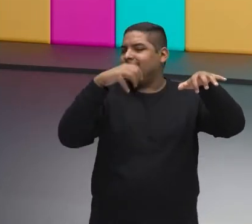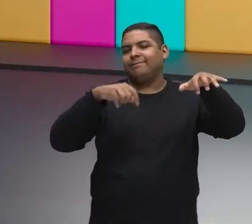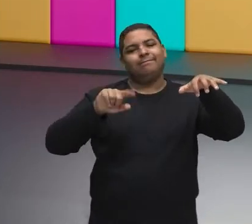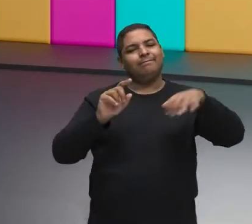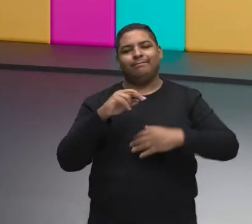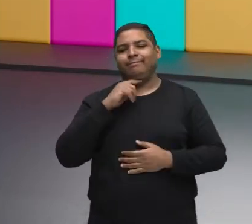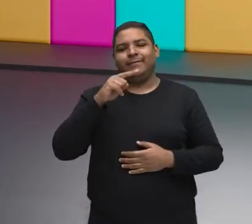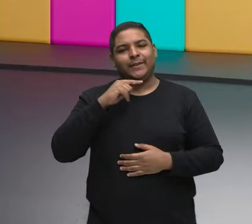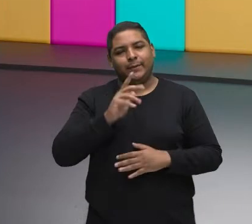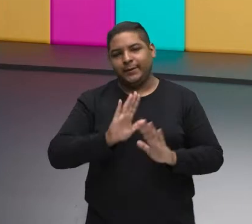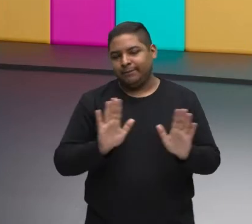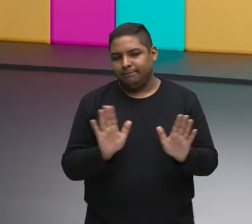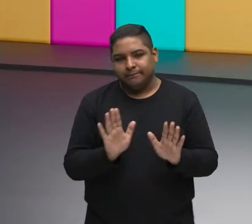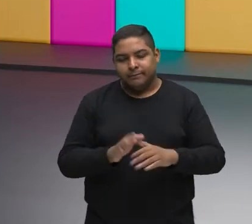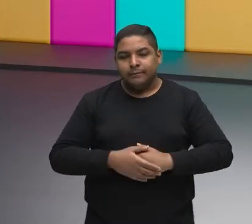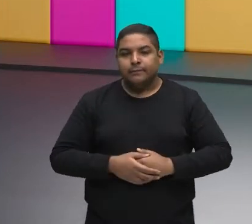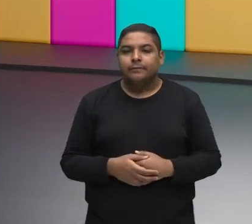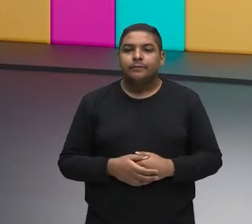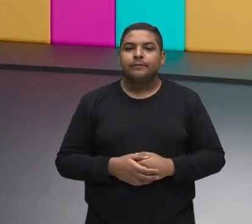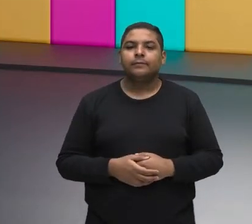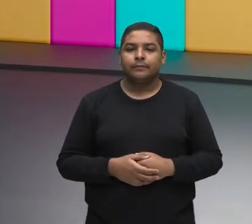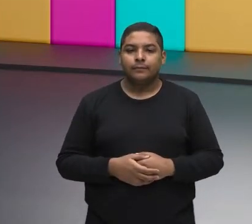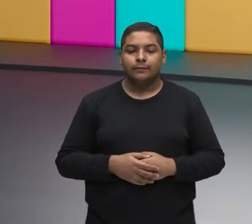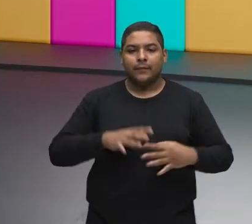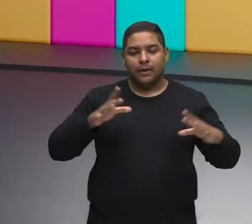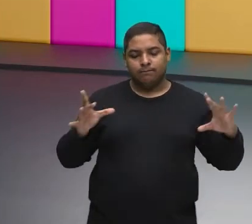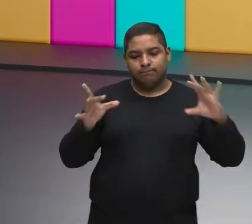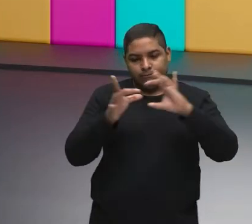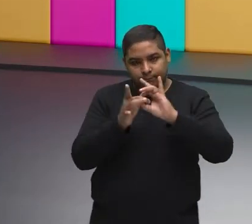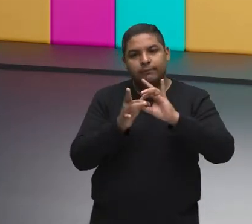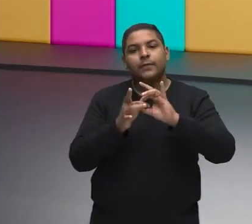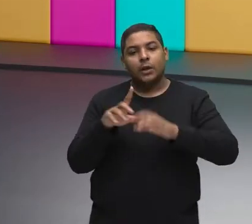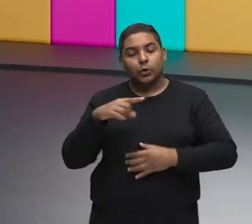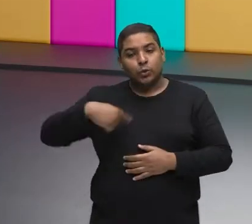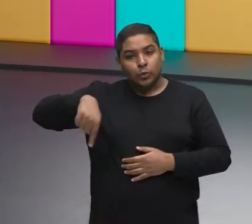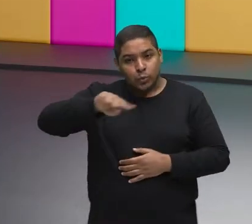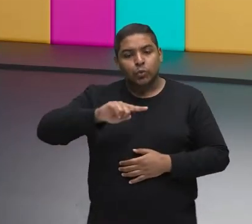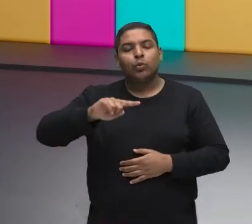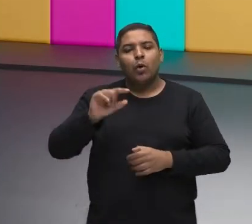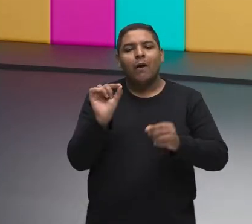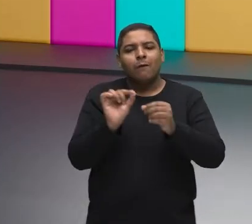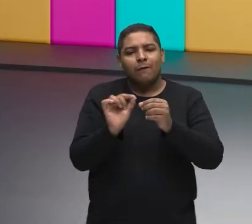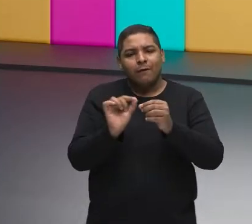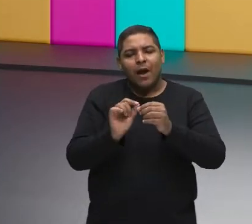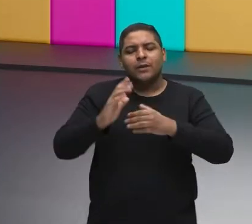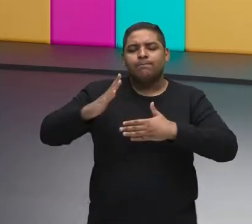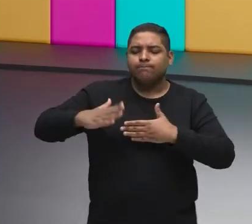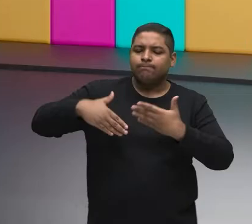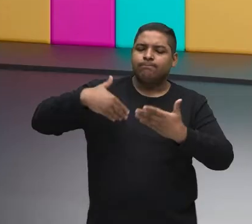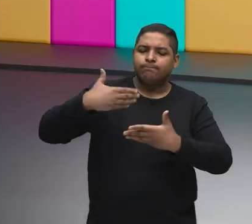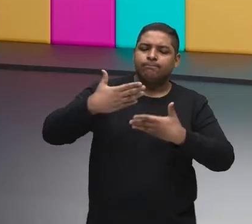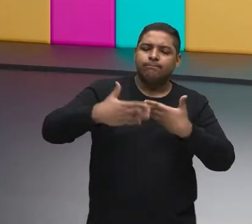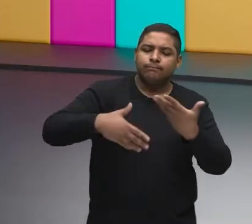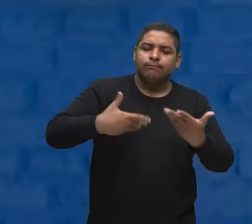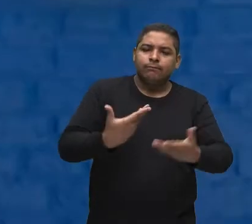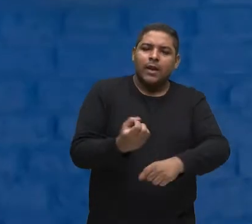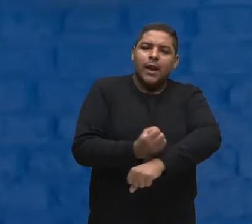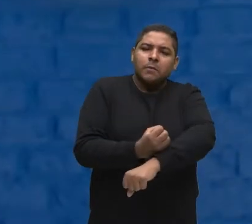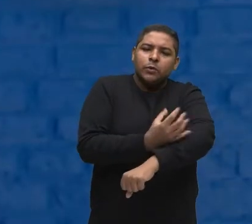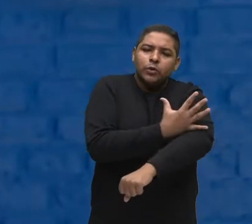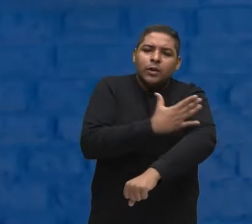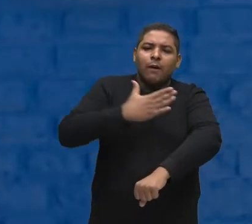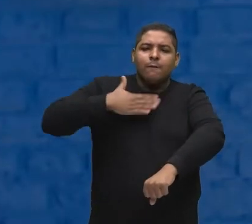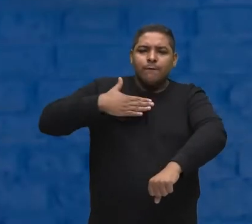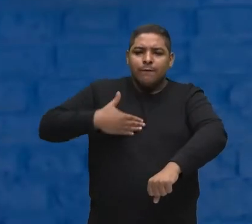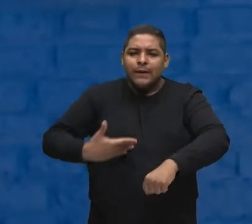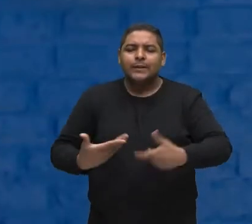essa separação. Então, tudo que a gente realiza é um processo emocional, tem um processo